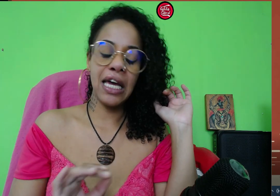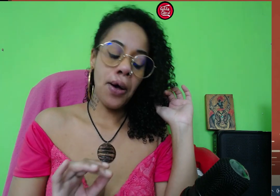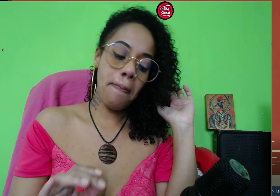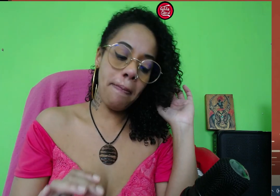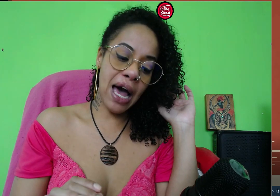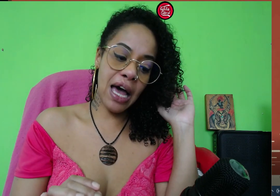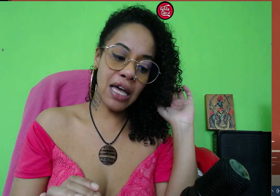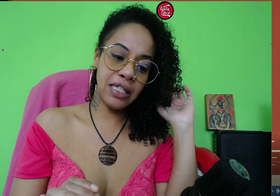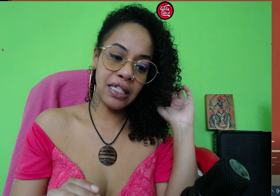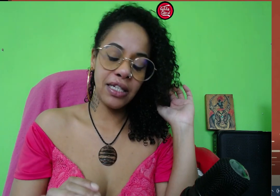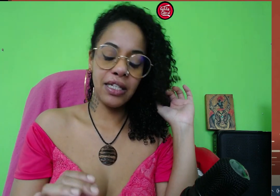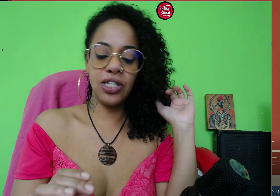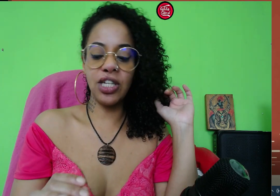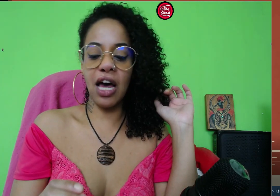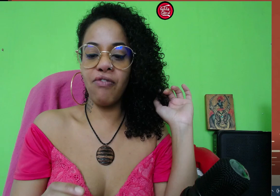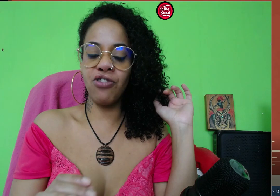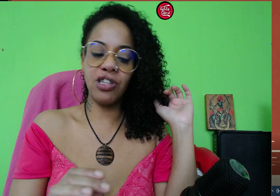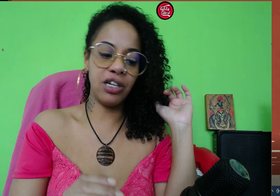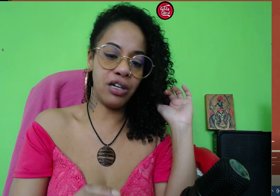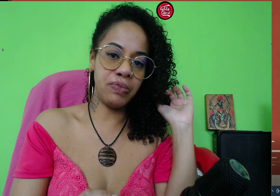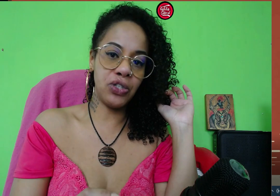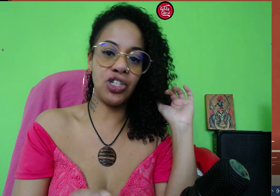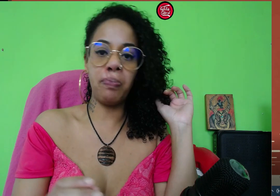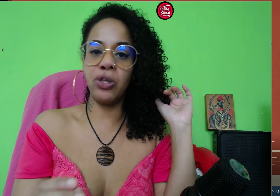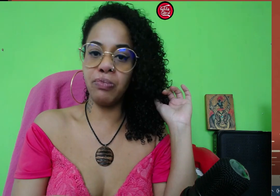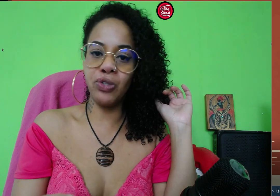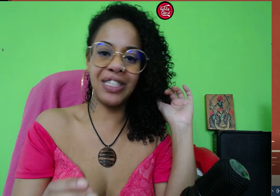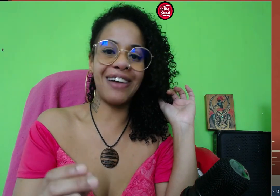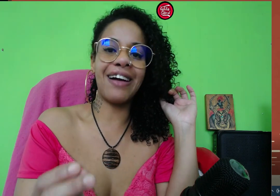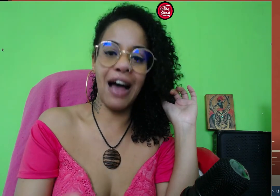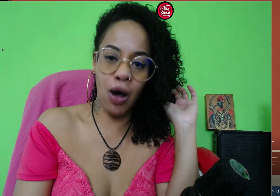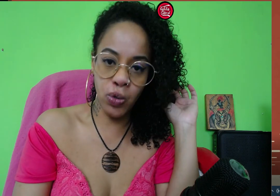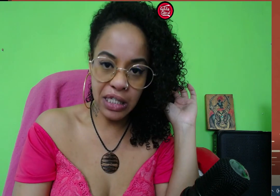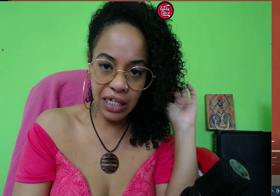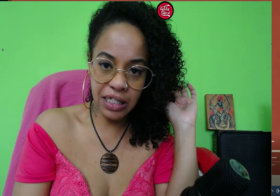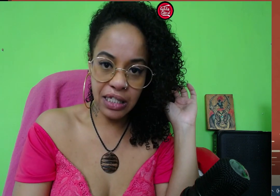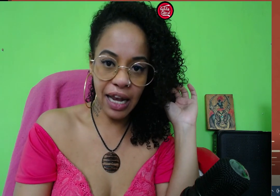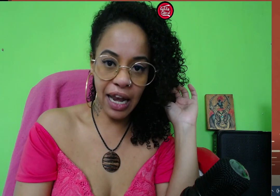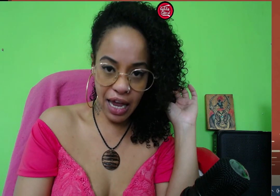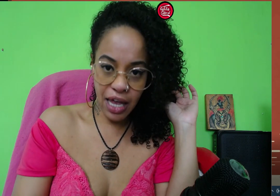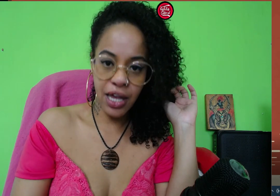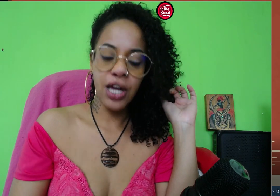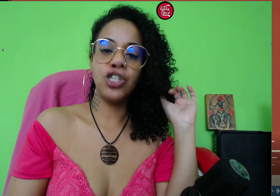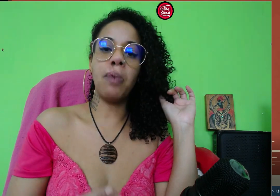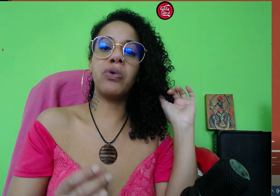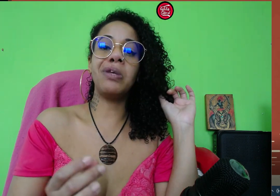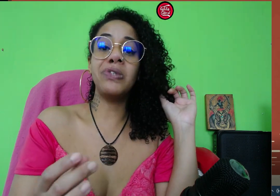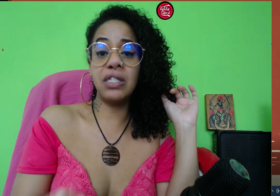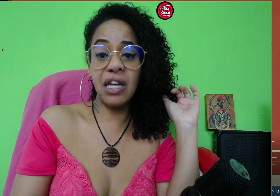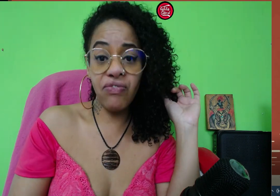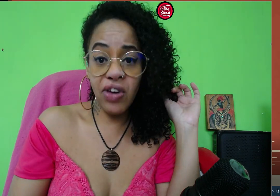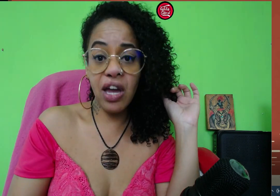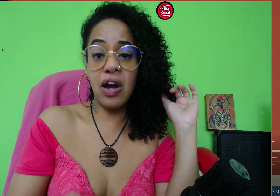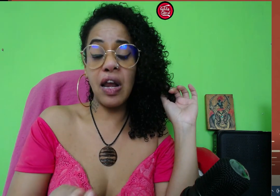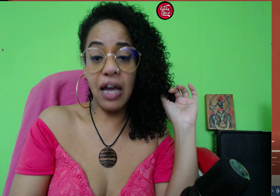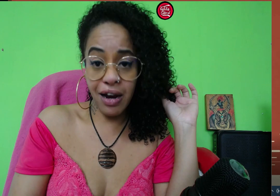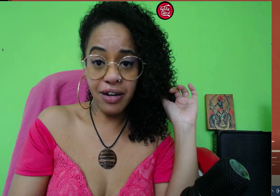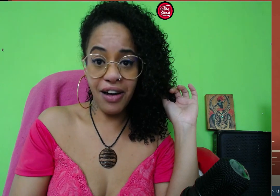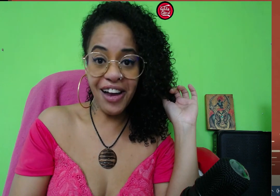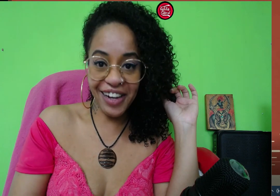né mas já voltamos já podemos usar calças né Já podemos escrever